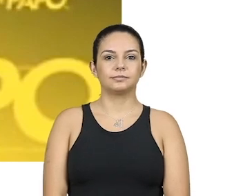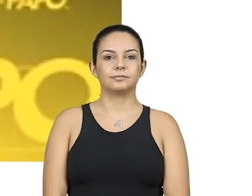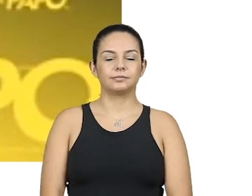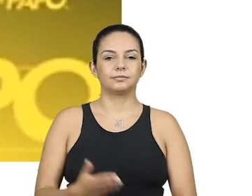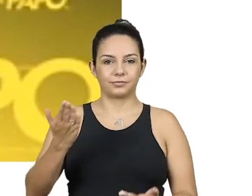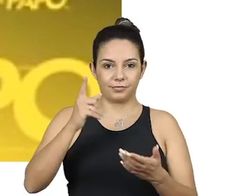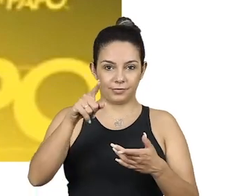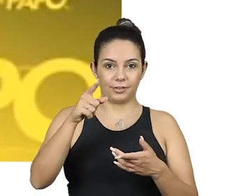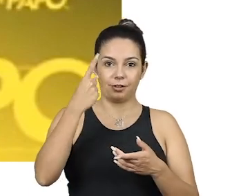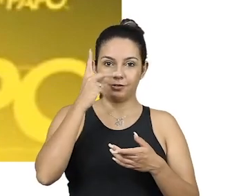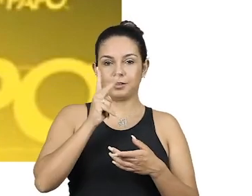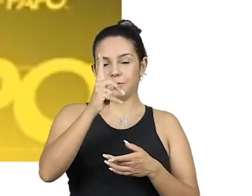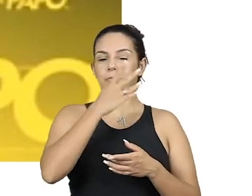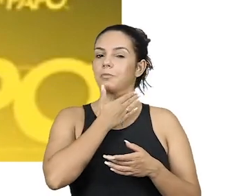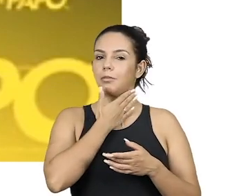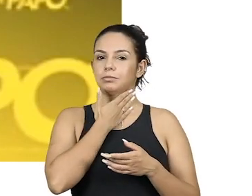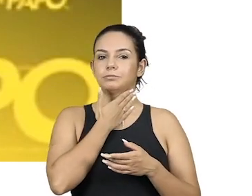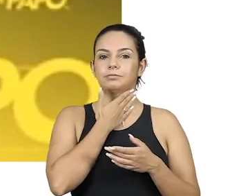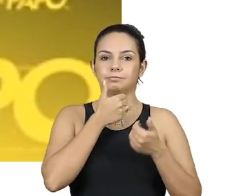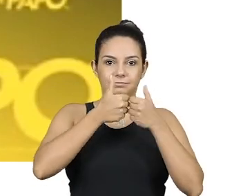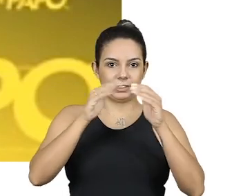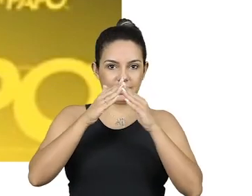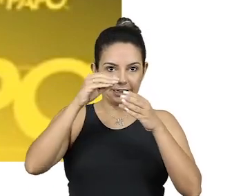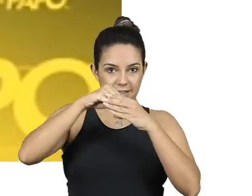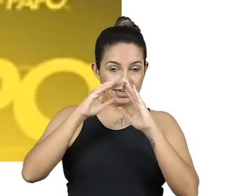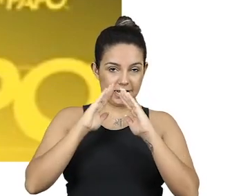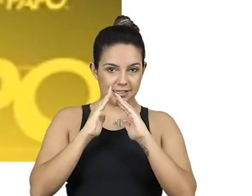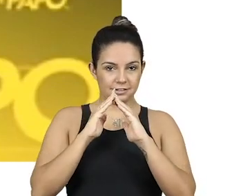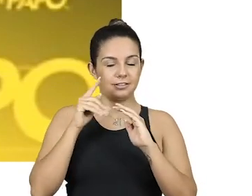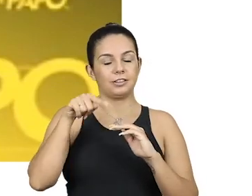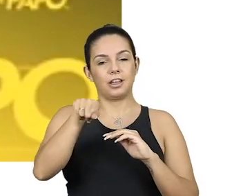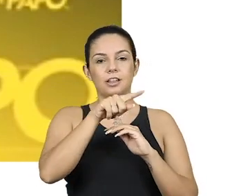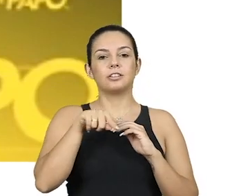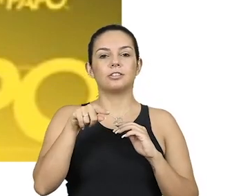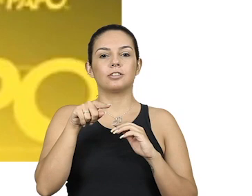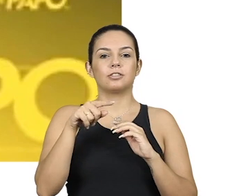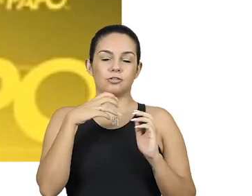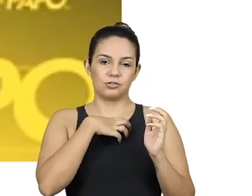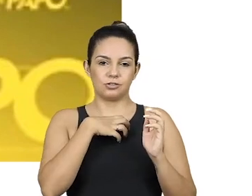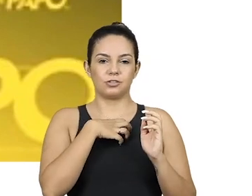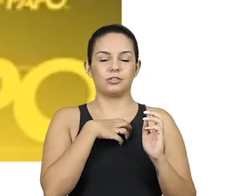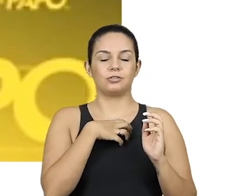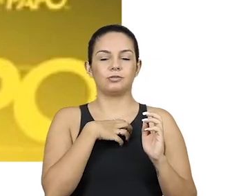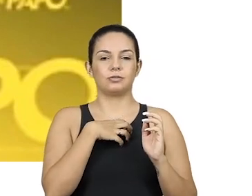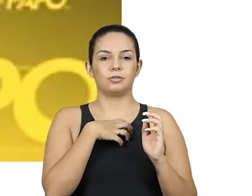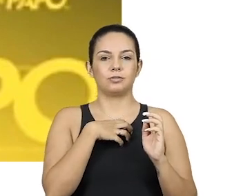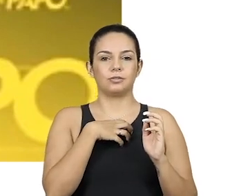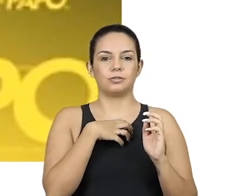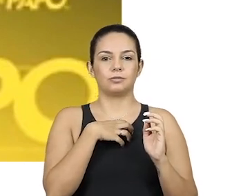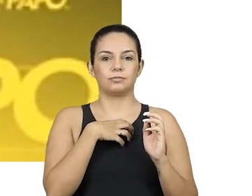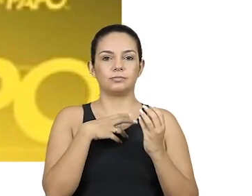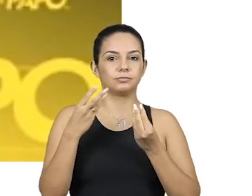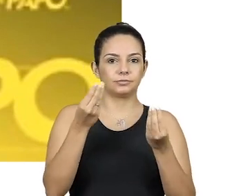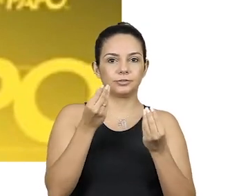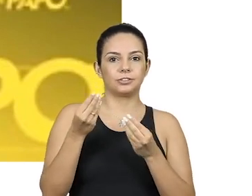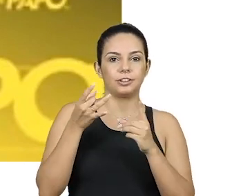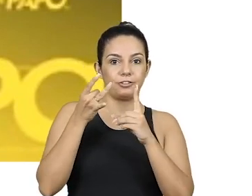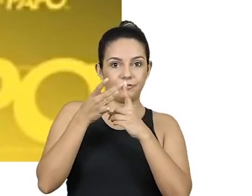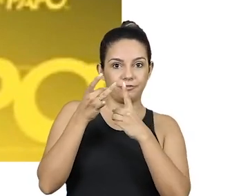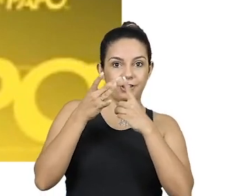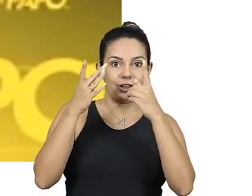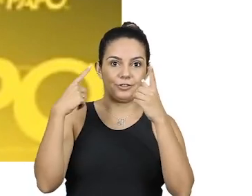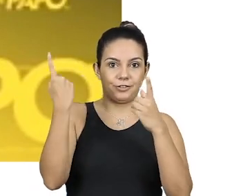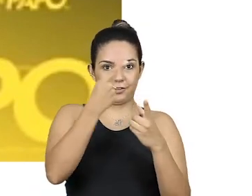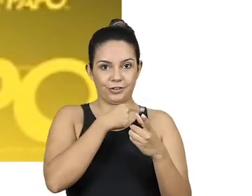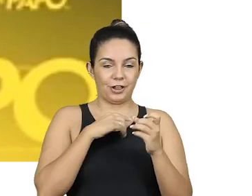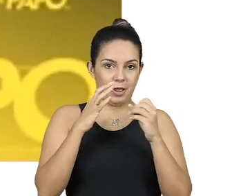uma edição do Sempre um Papo em Casa, essa modalidade cheia de vidros e telas